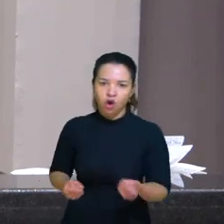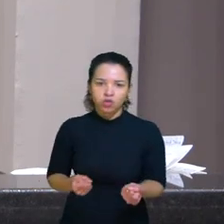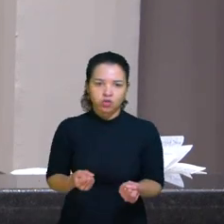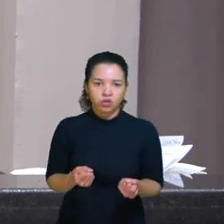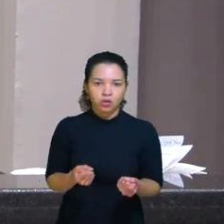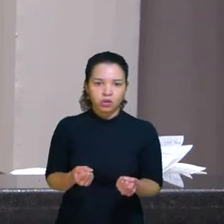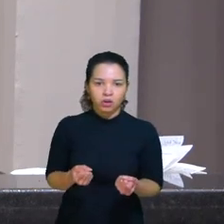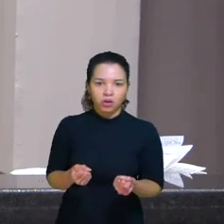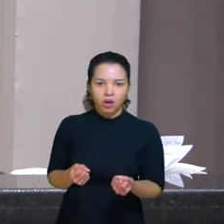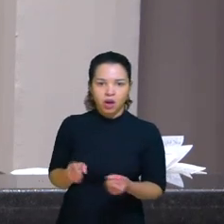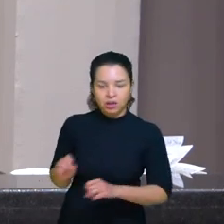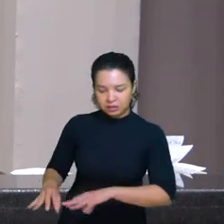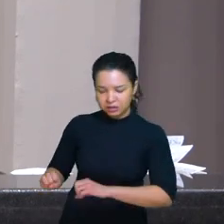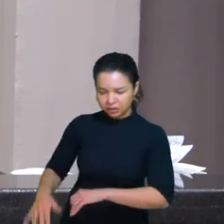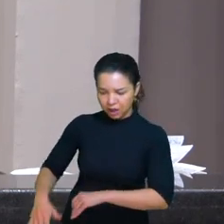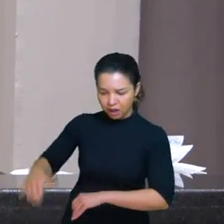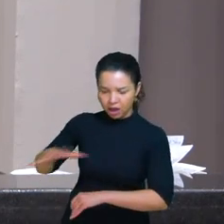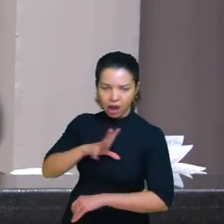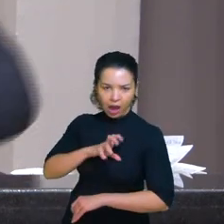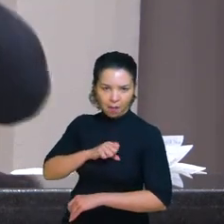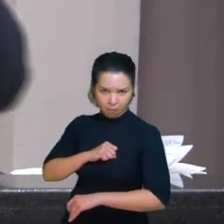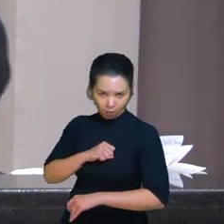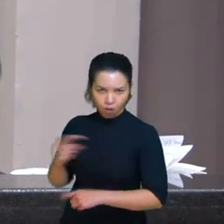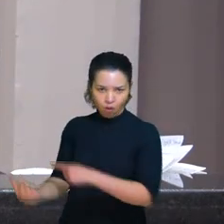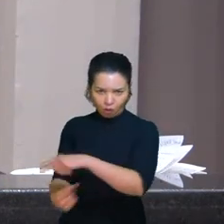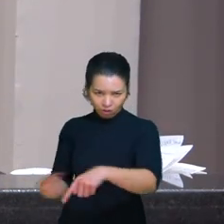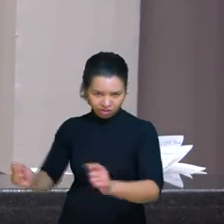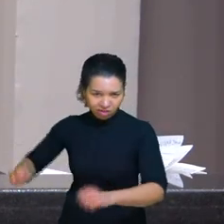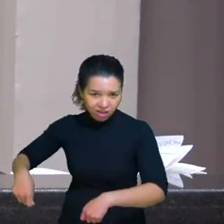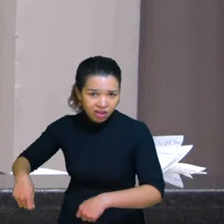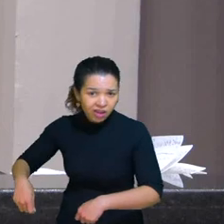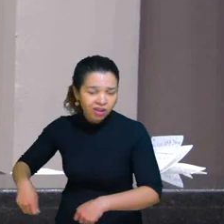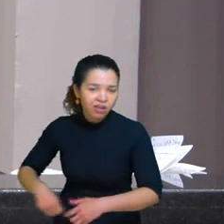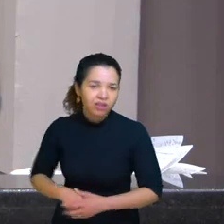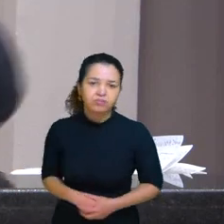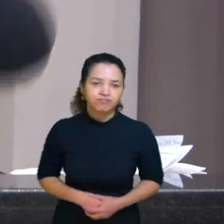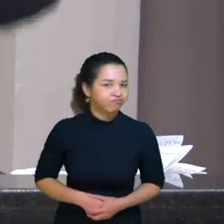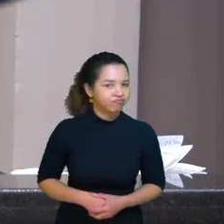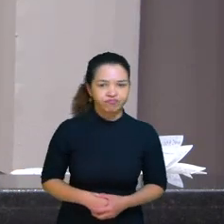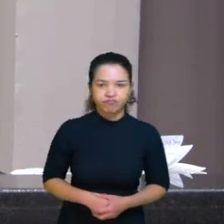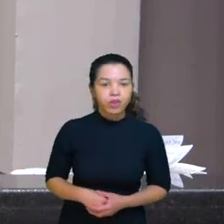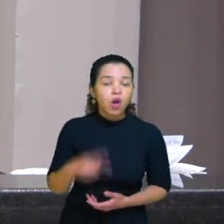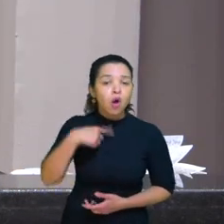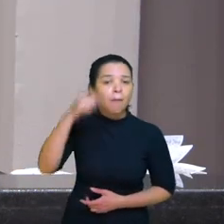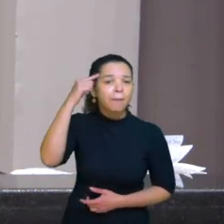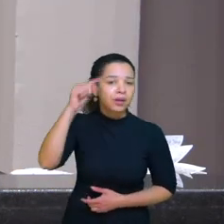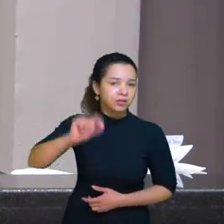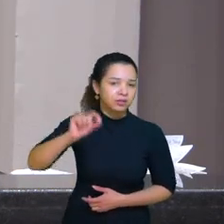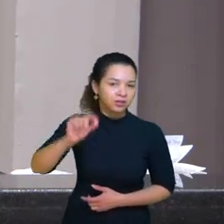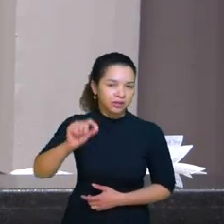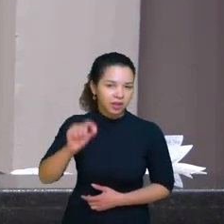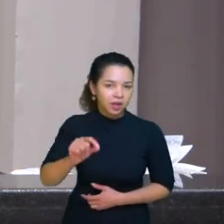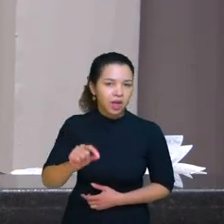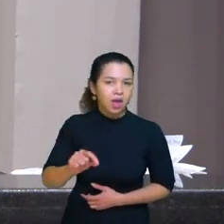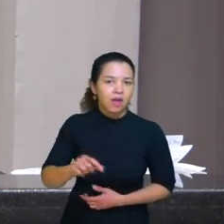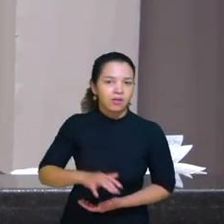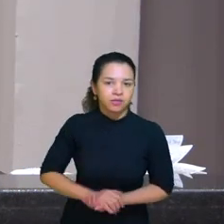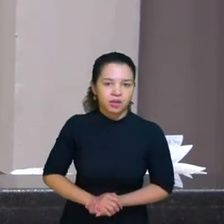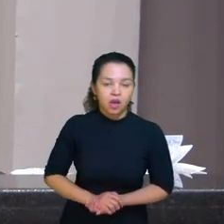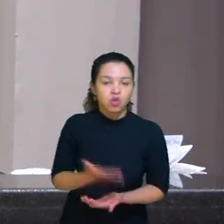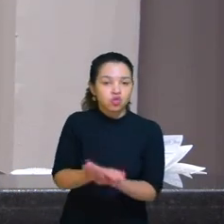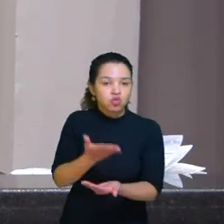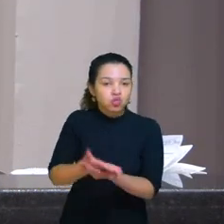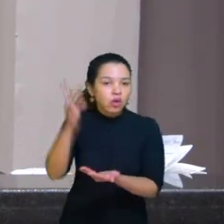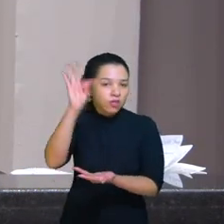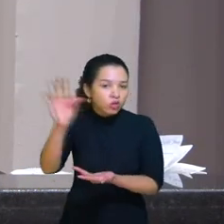existe isso não existe o que é que a gente pensa o que é que a gente pensa que o sujeito faz filosofia